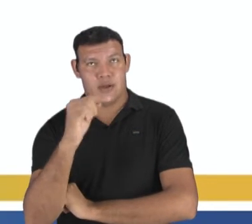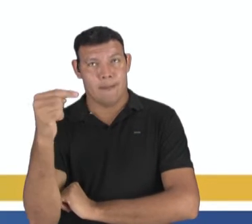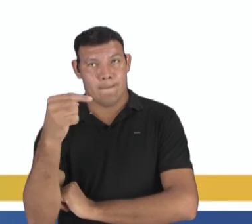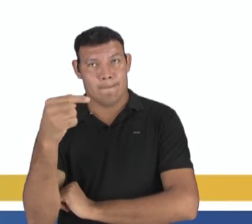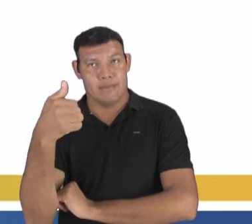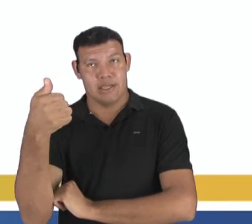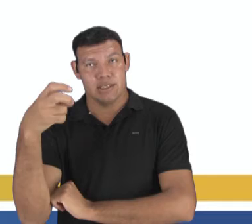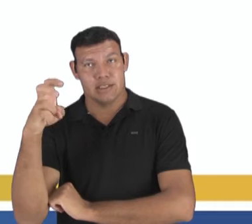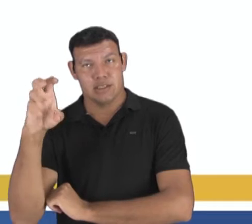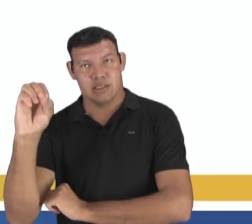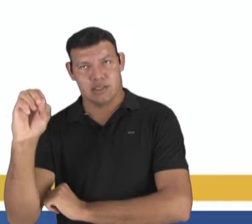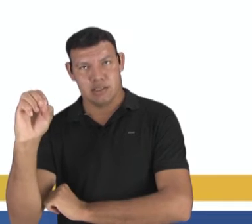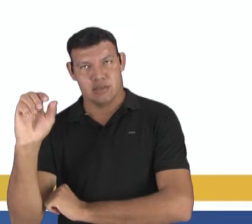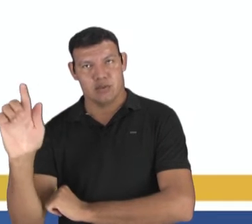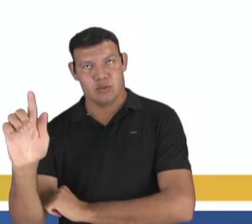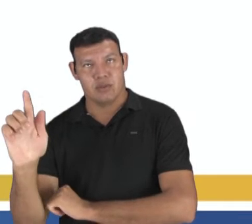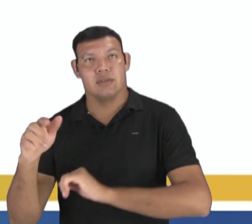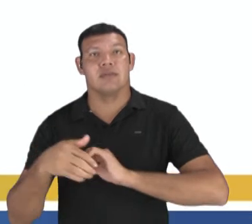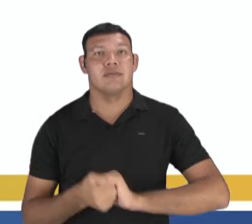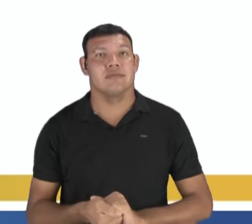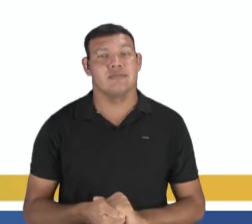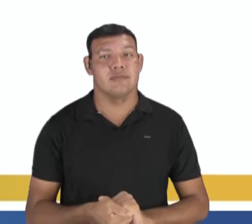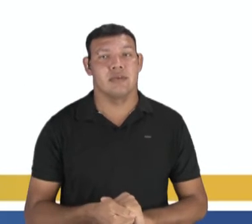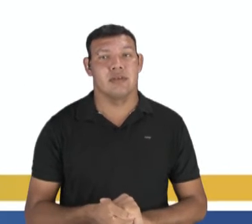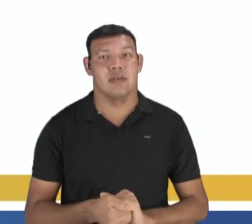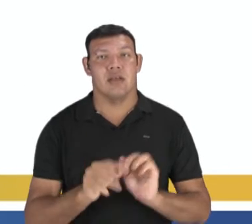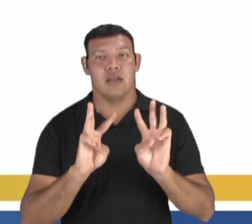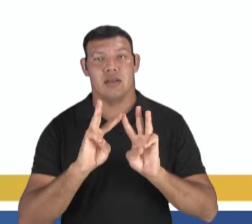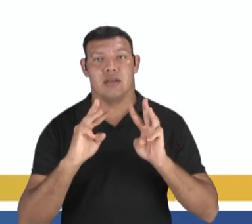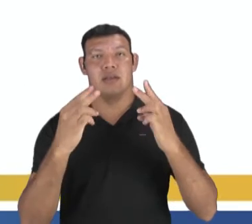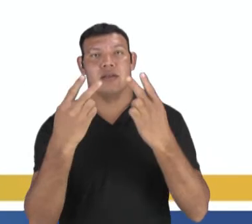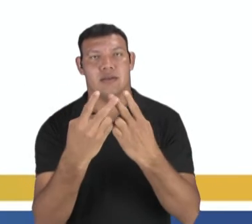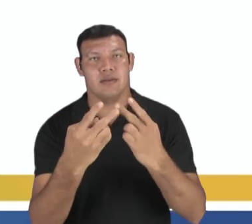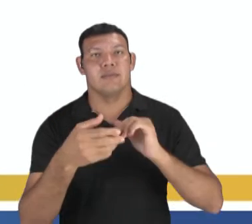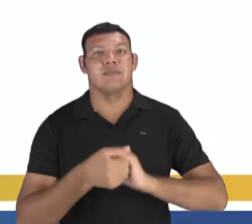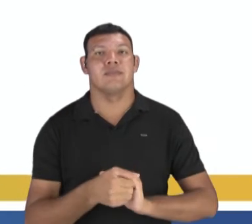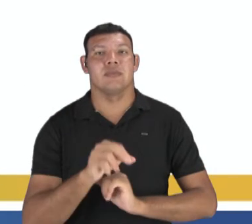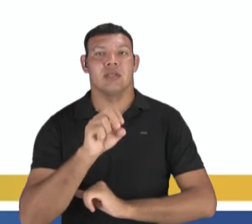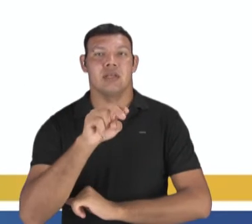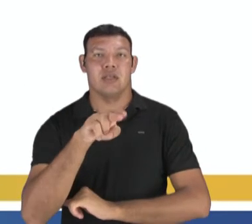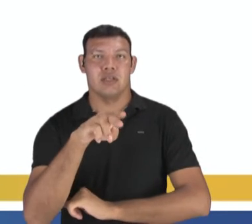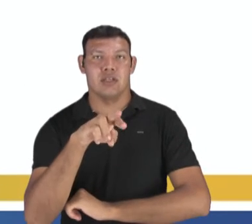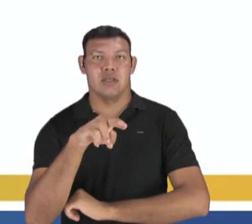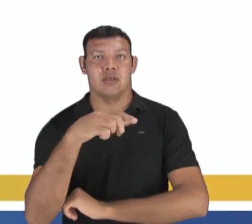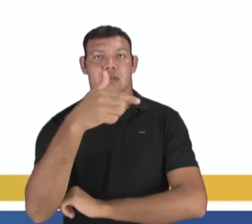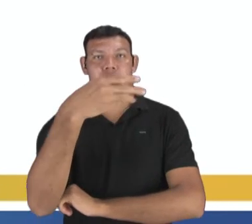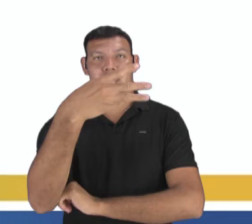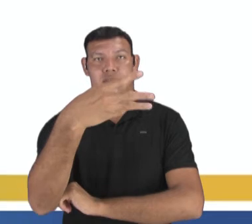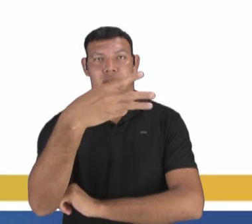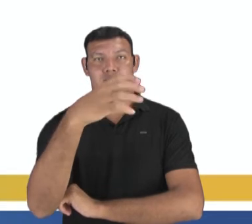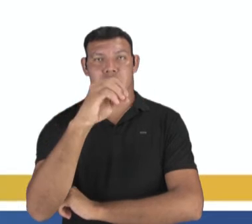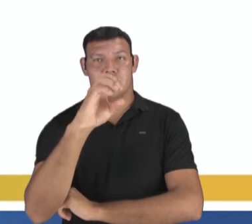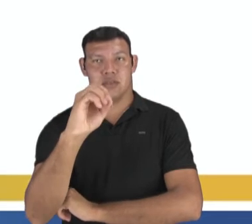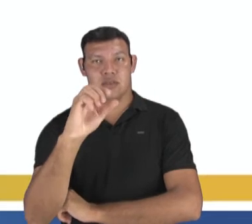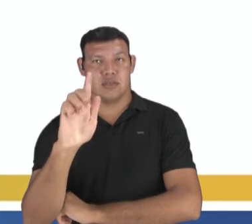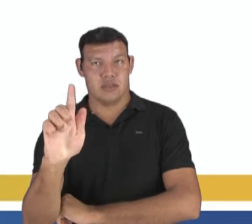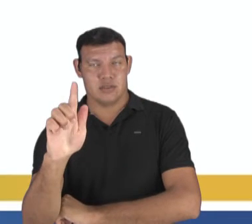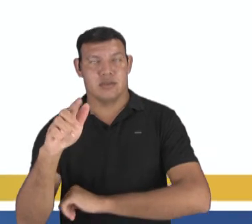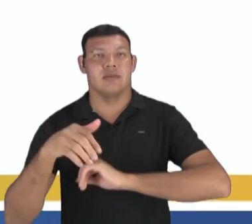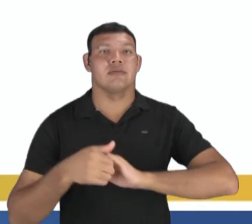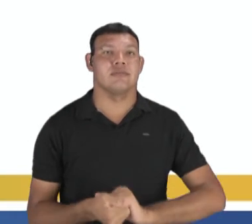menos 150 gramas, que é isso aqui. A massa M2 do carrinho seria de 300 gramas, a alternativa correta seria a